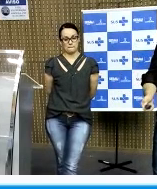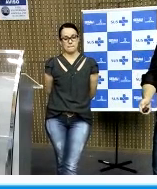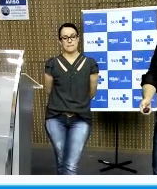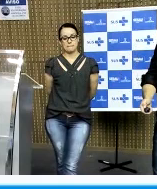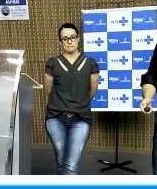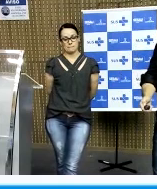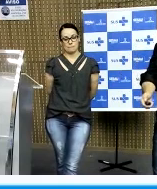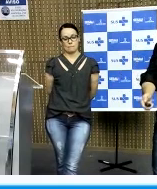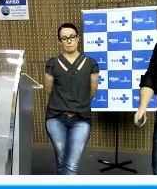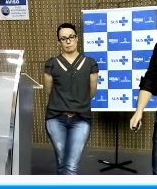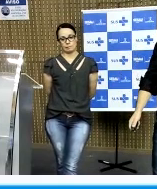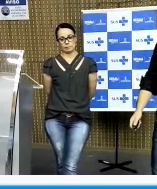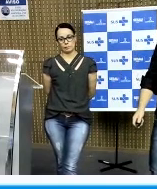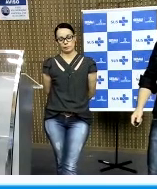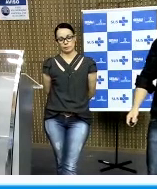período.